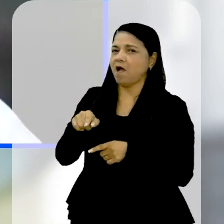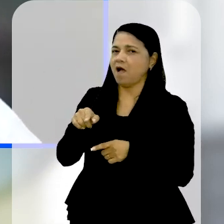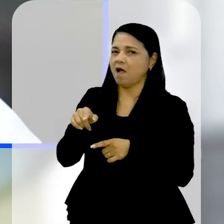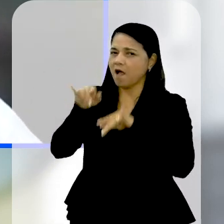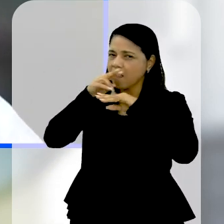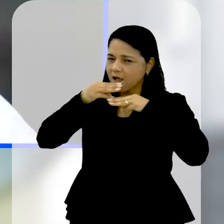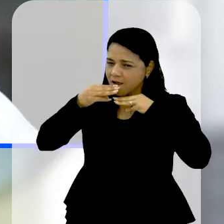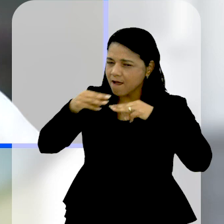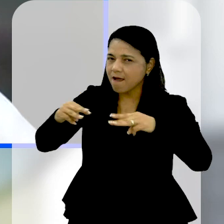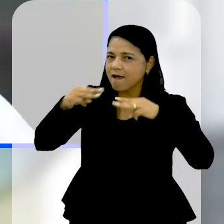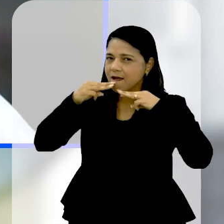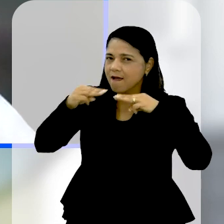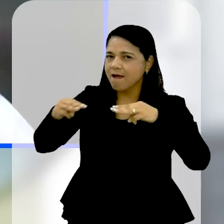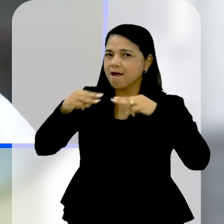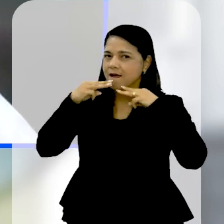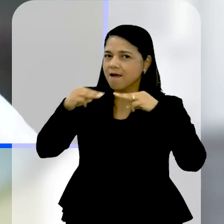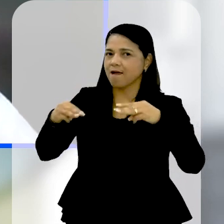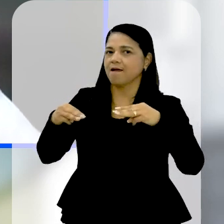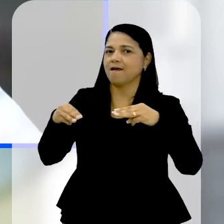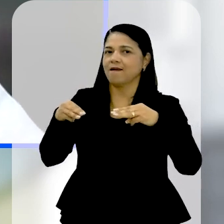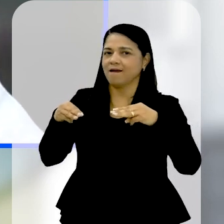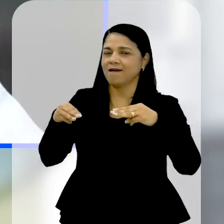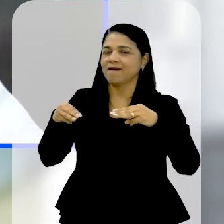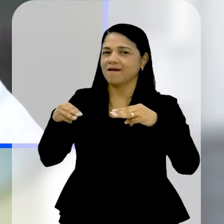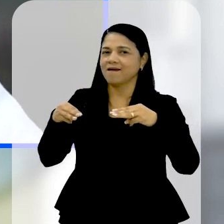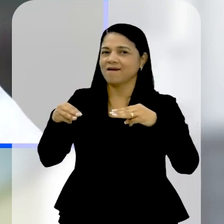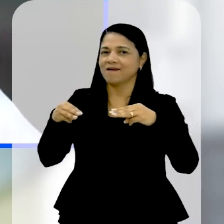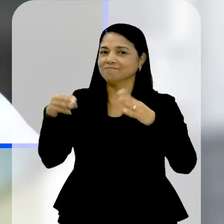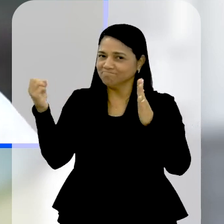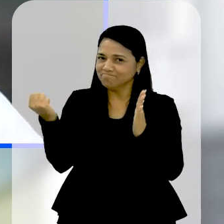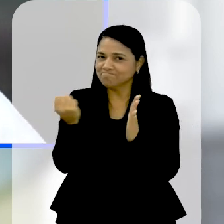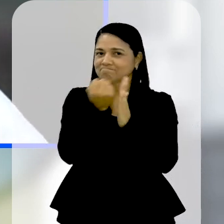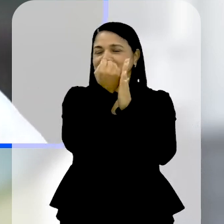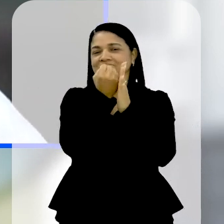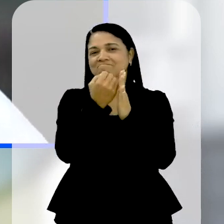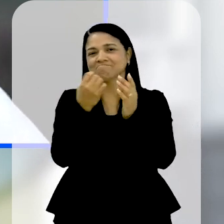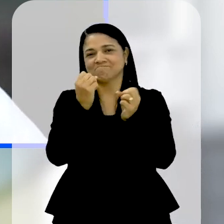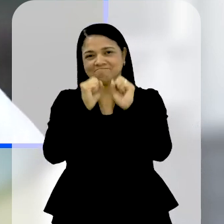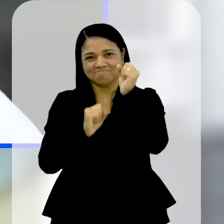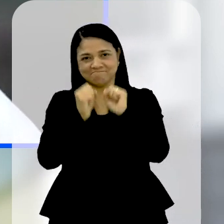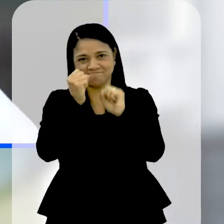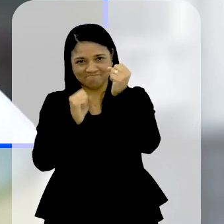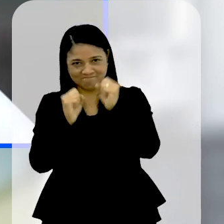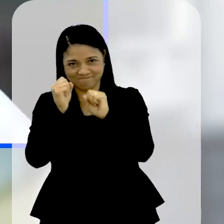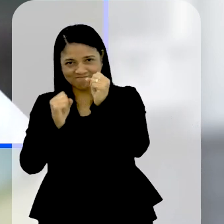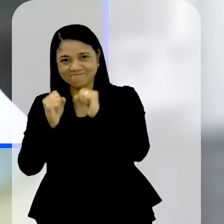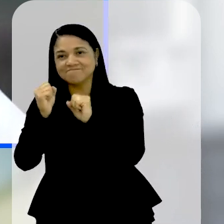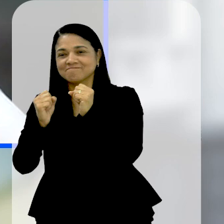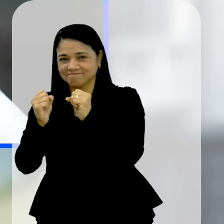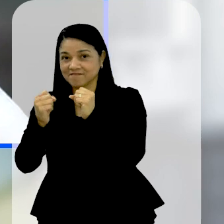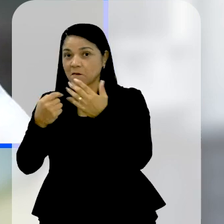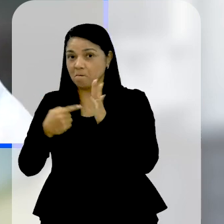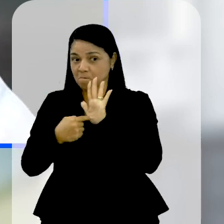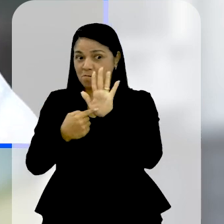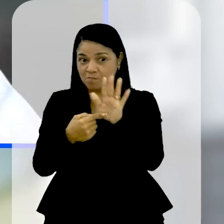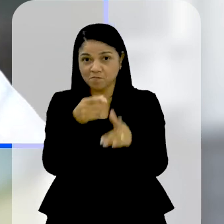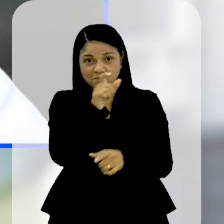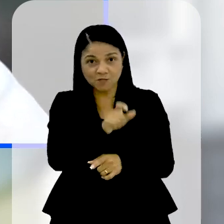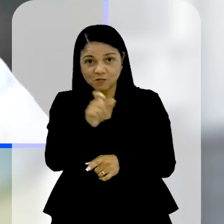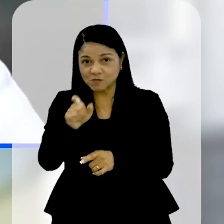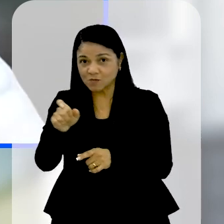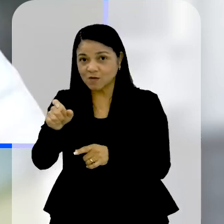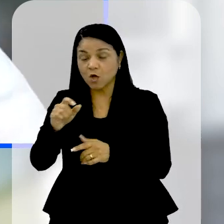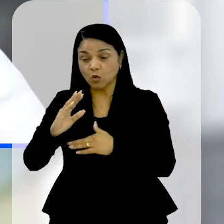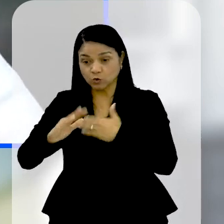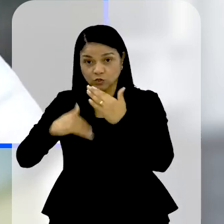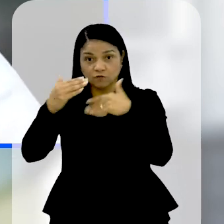aqui, né, para ser um marketing da nossa empresa e mostrar para as pessoas que, olha,